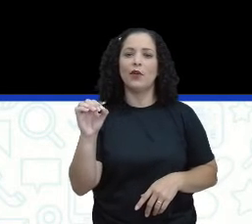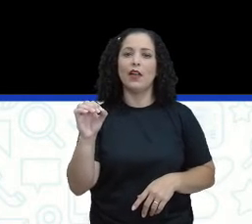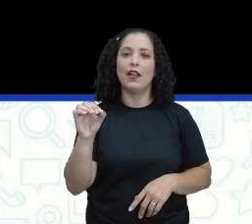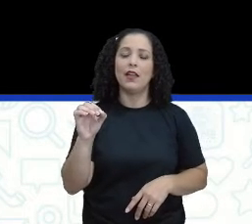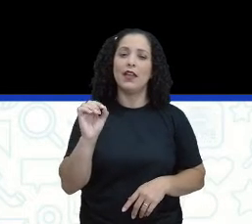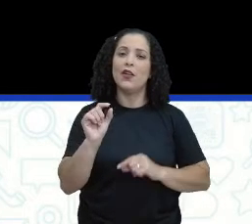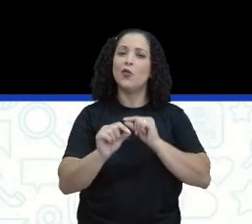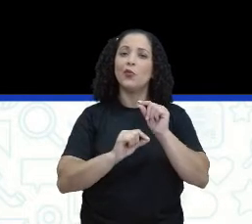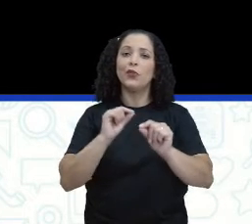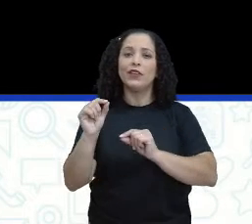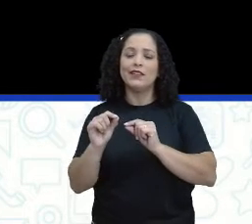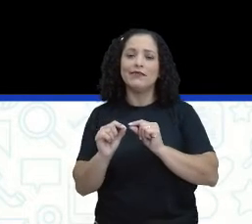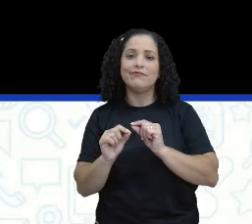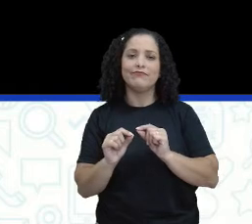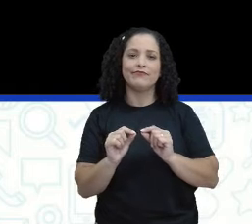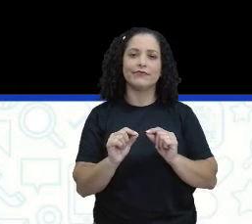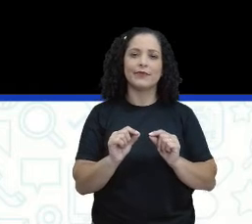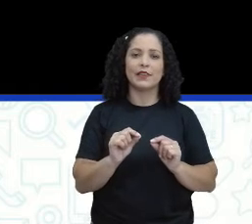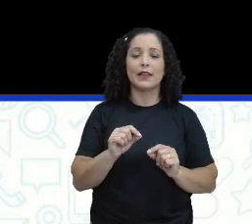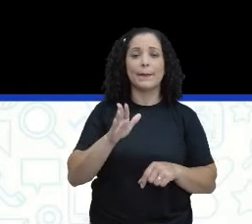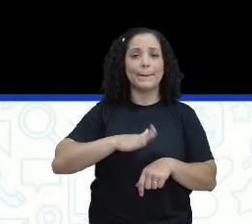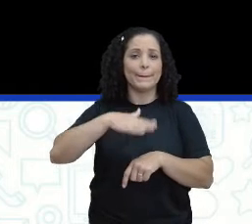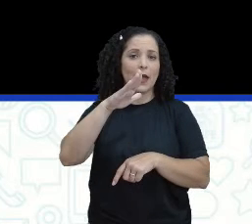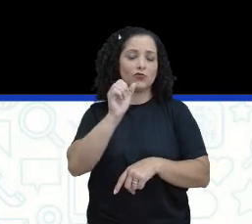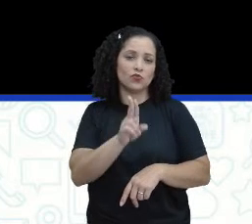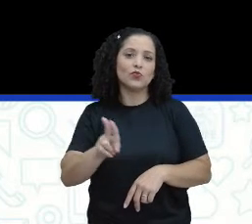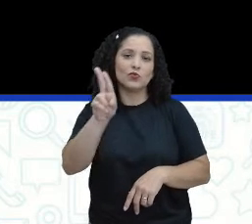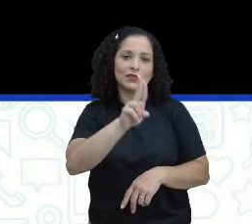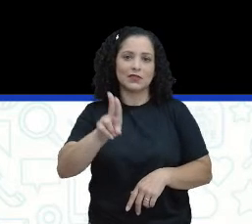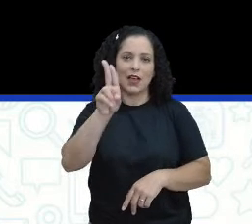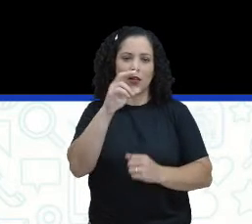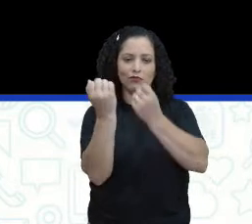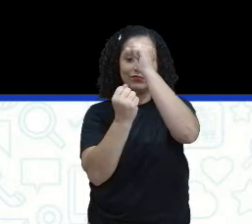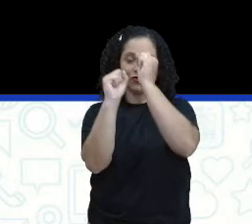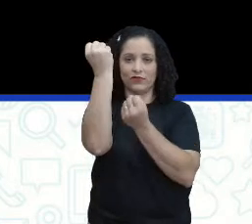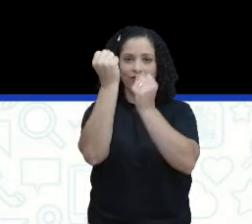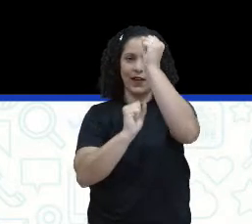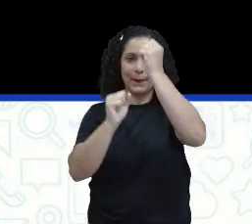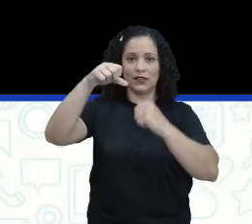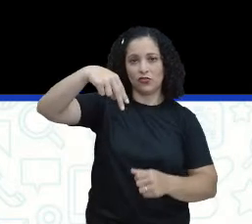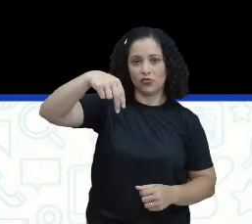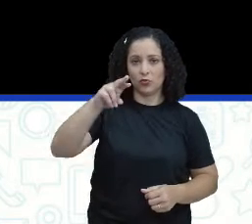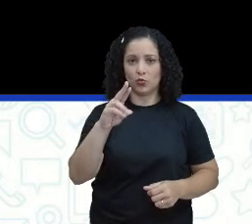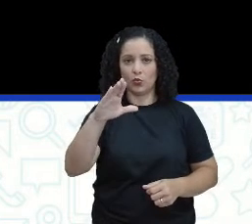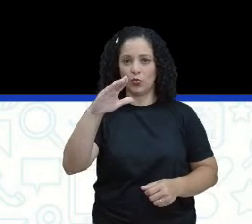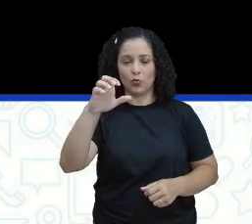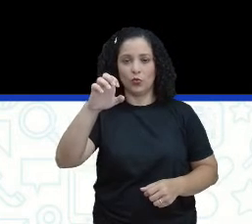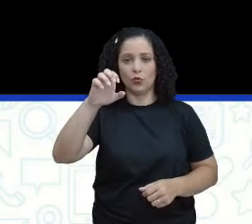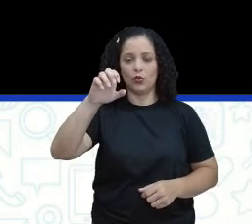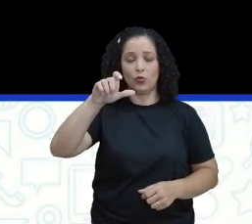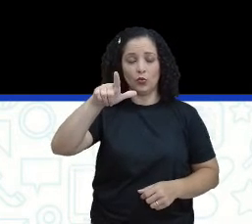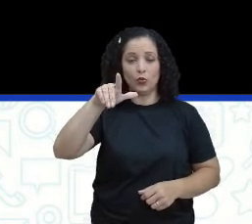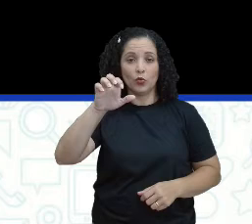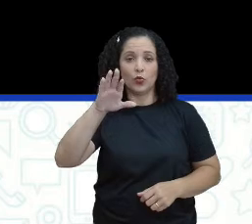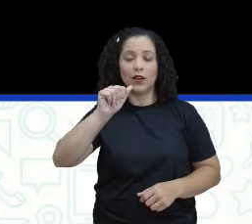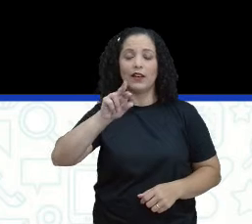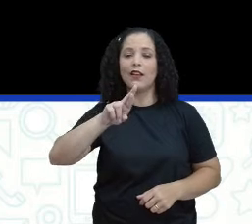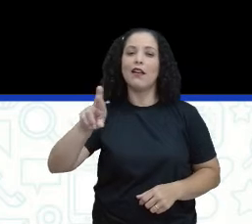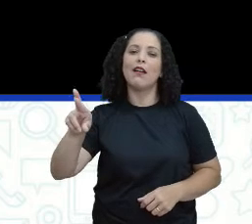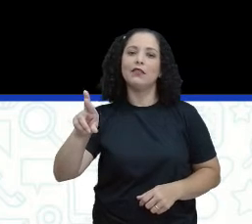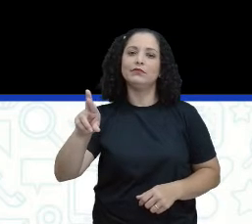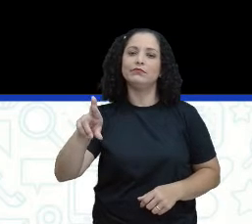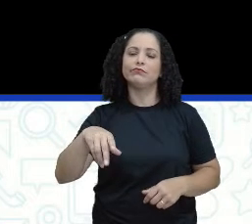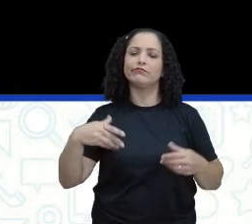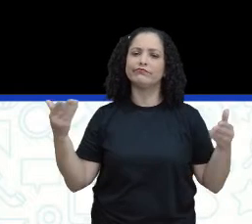elemento mais utilizado aí para quê? Nas usinas nucleares, por exemplo, da geração de energia. Mas eu queria que a professora